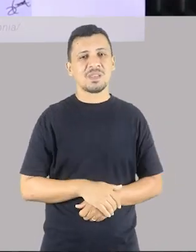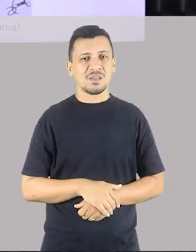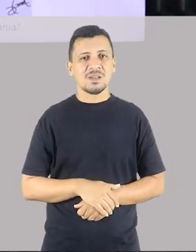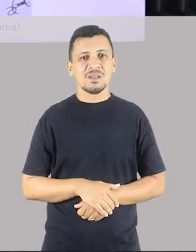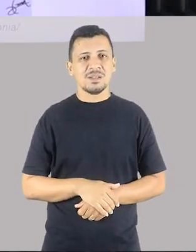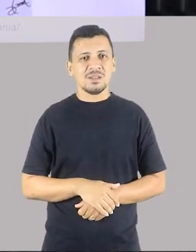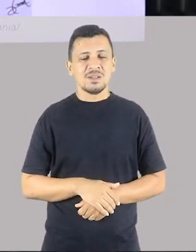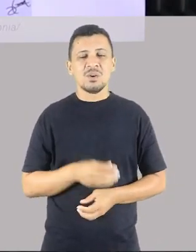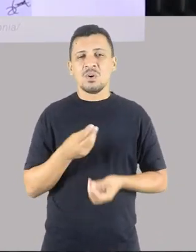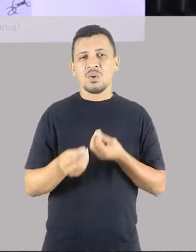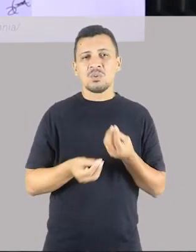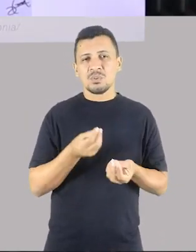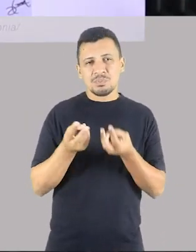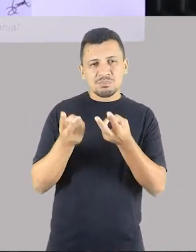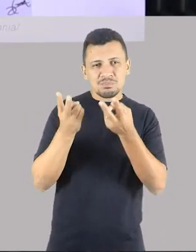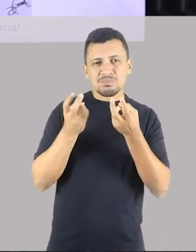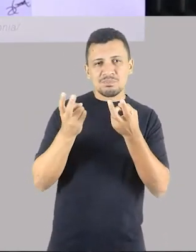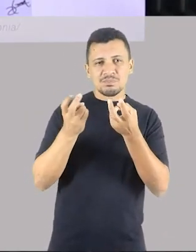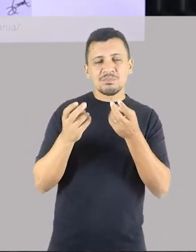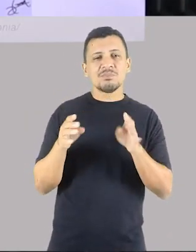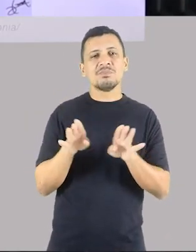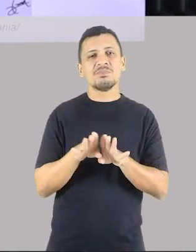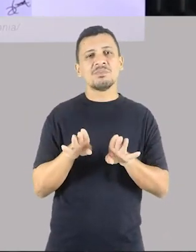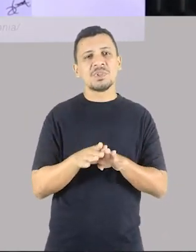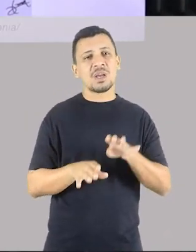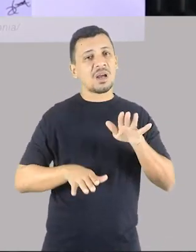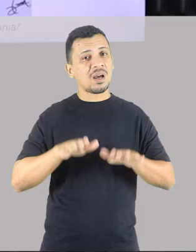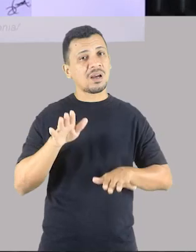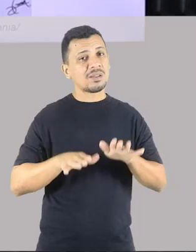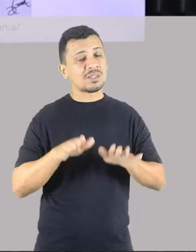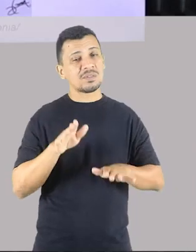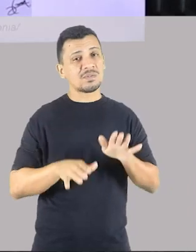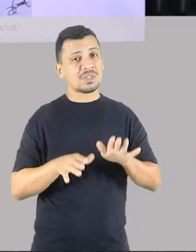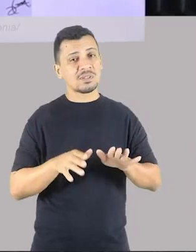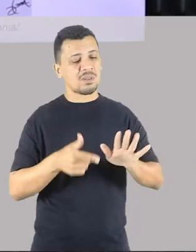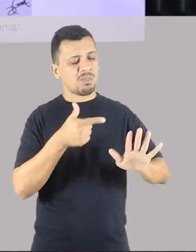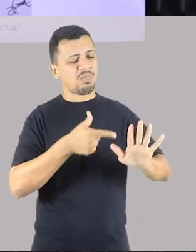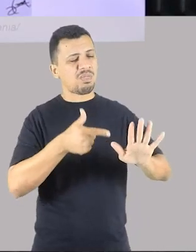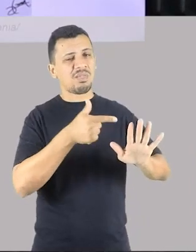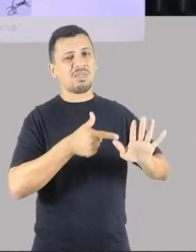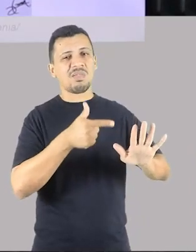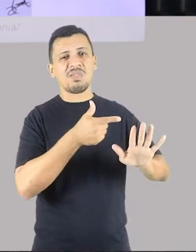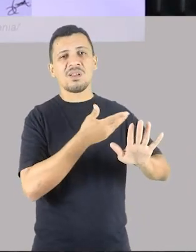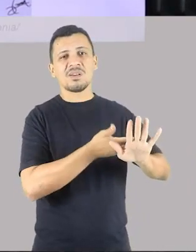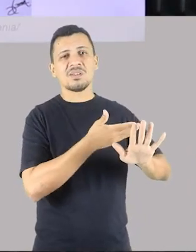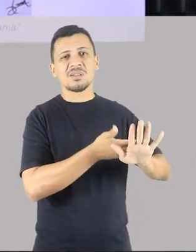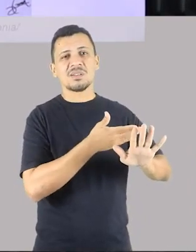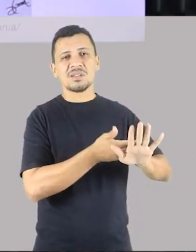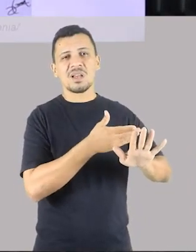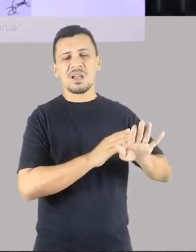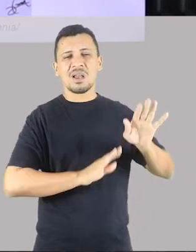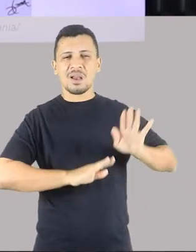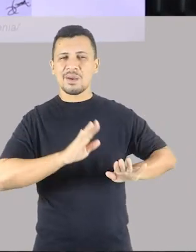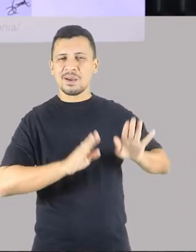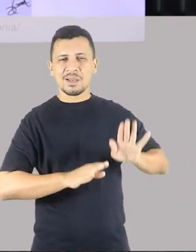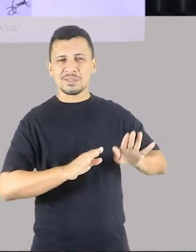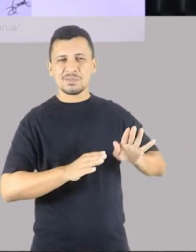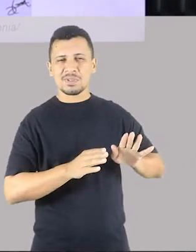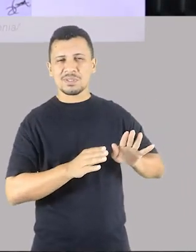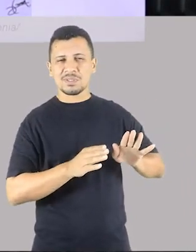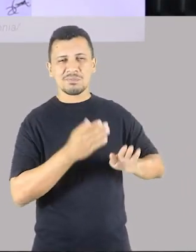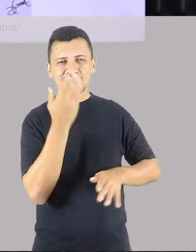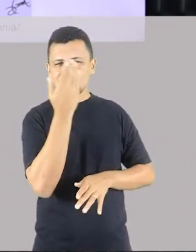Algo a ser observado também é que às vezes a ironia ela não é tão explícita, às vezes a